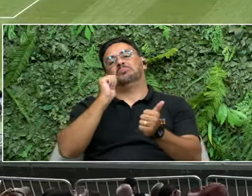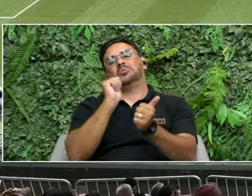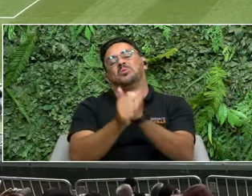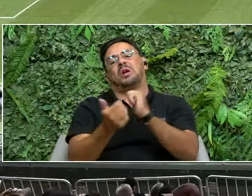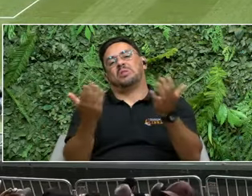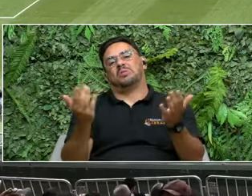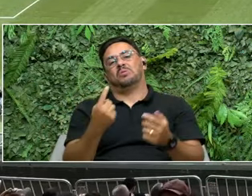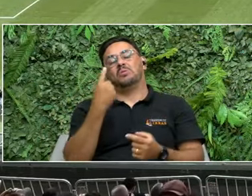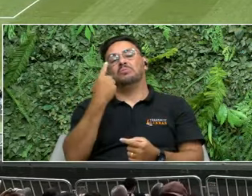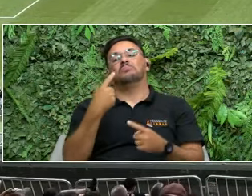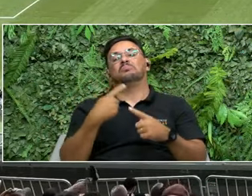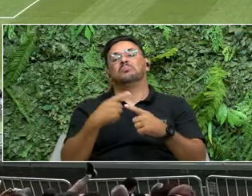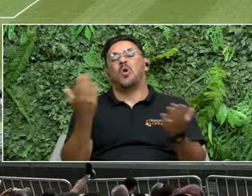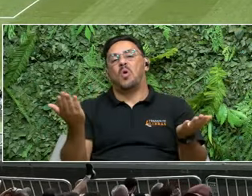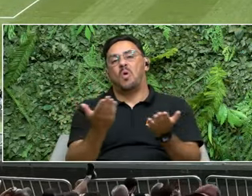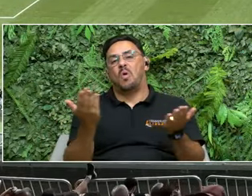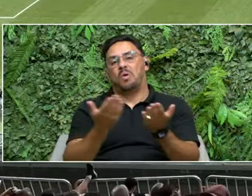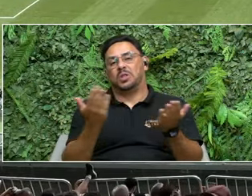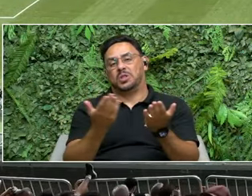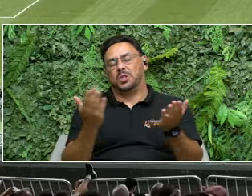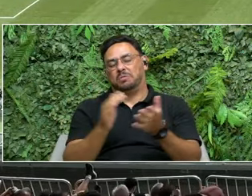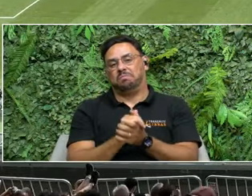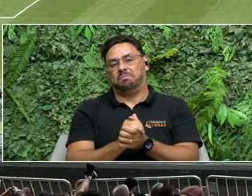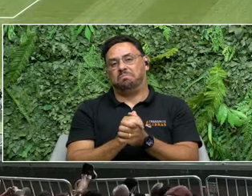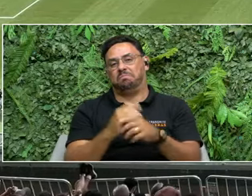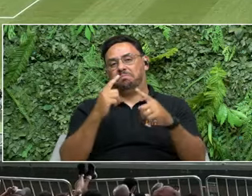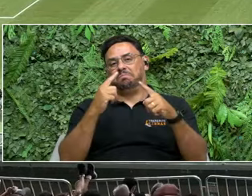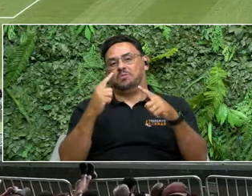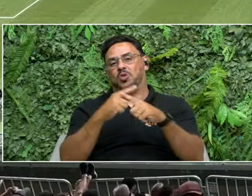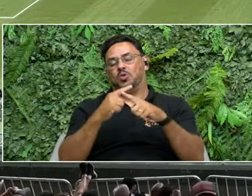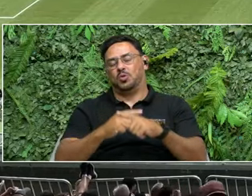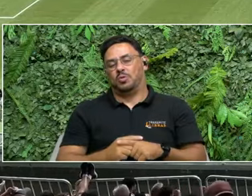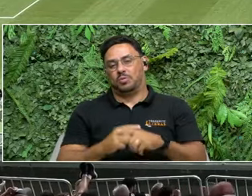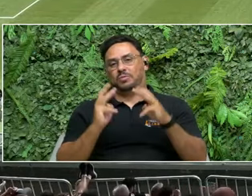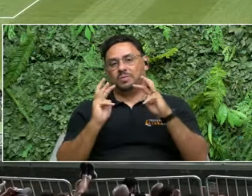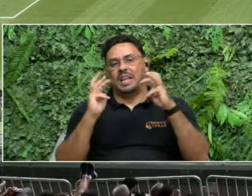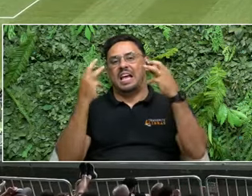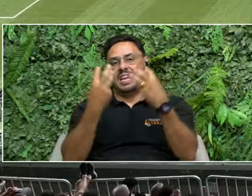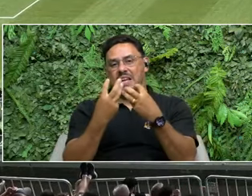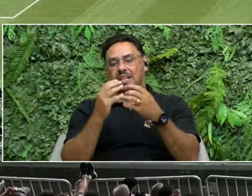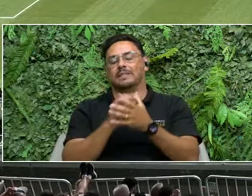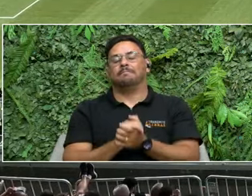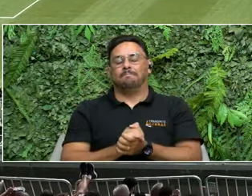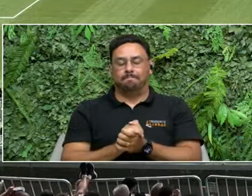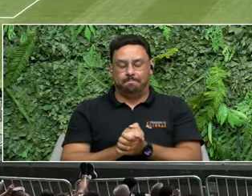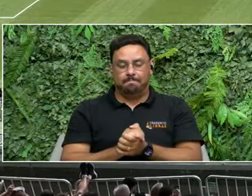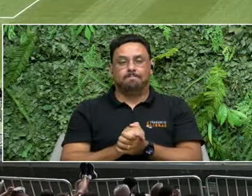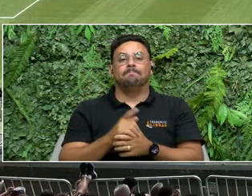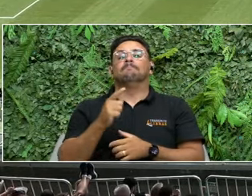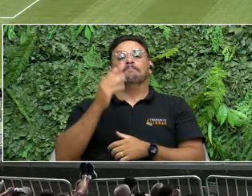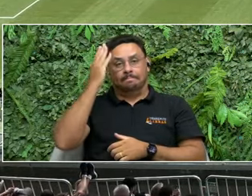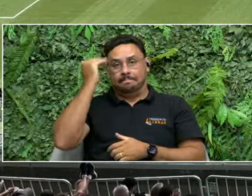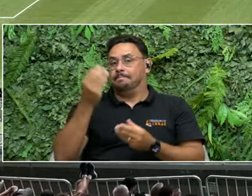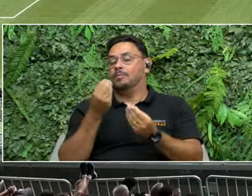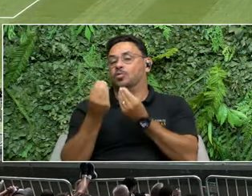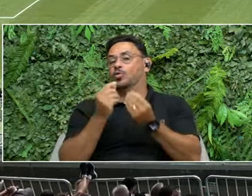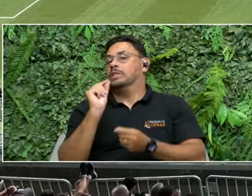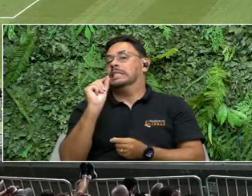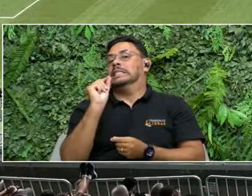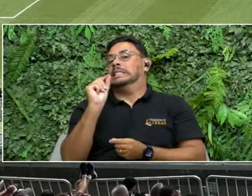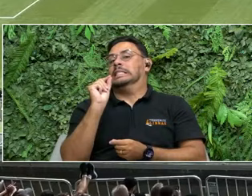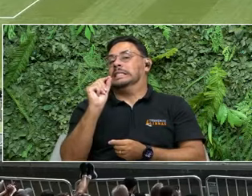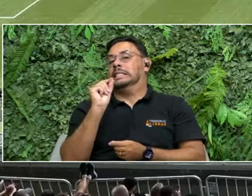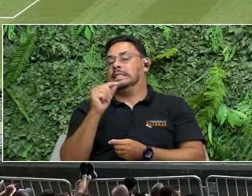confronto desta tarde aqui na arena mrb Atlético saberemos daqui a pouco quando a gente